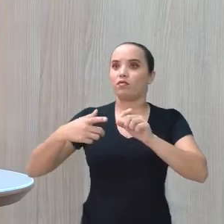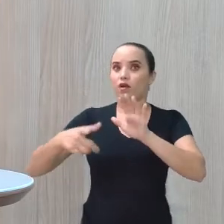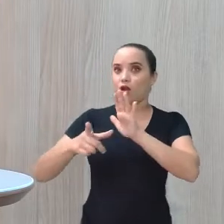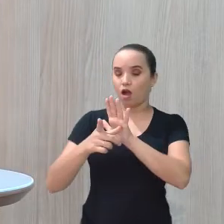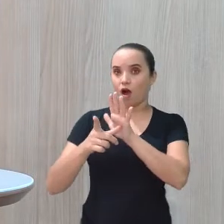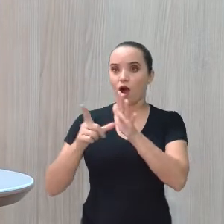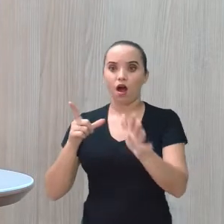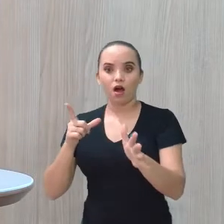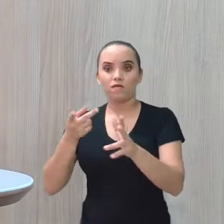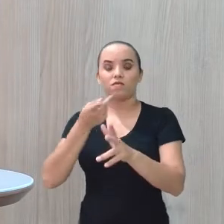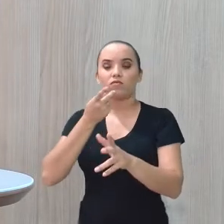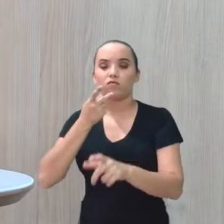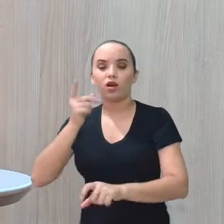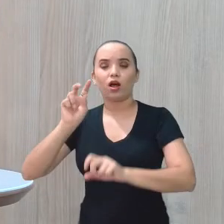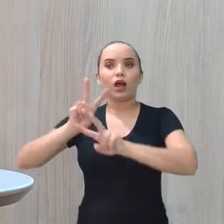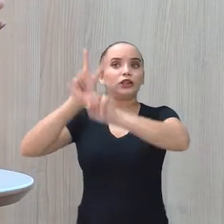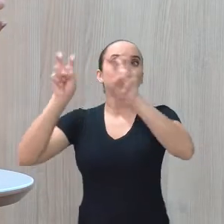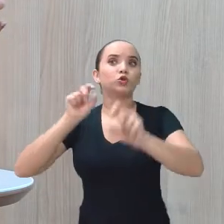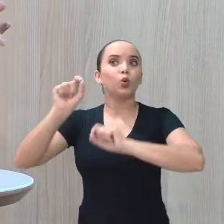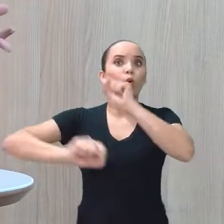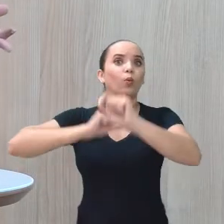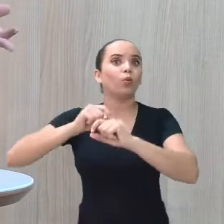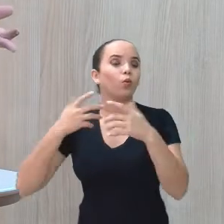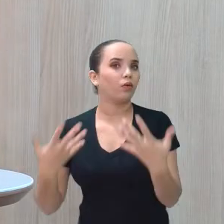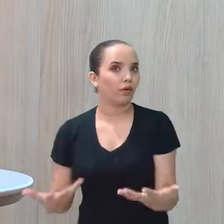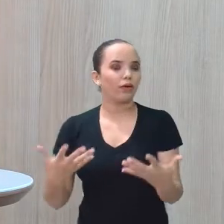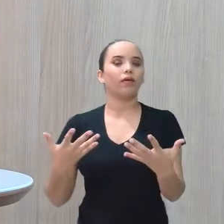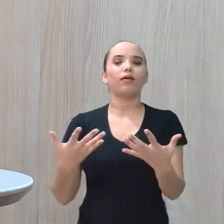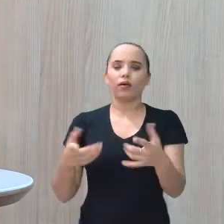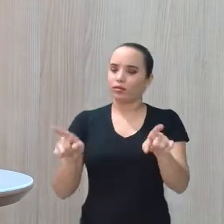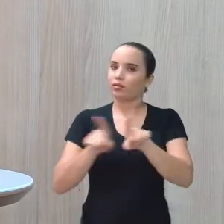a atenção, né? Que nem o título dos